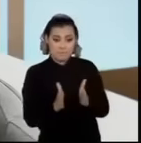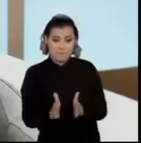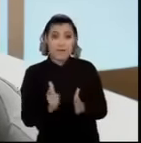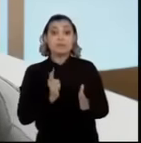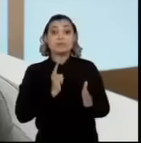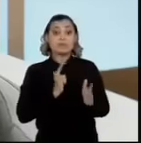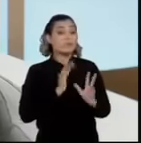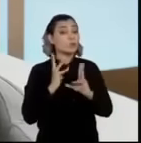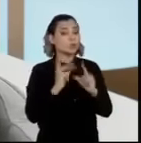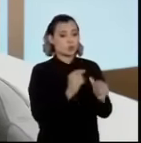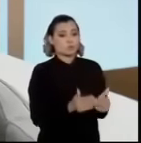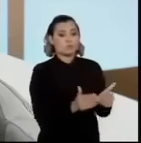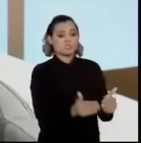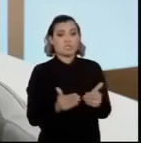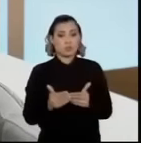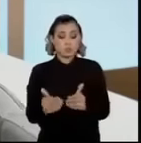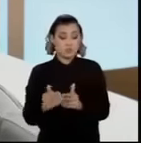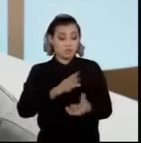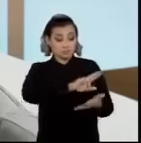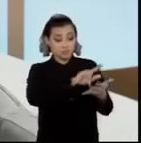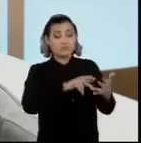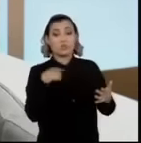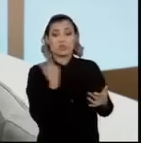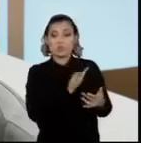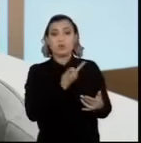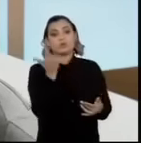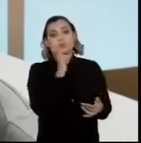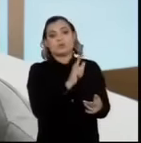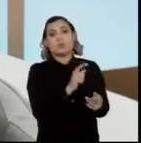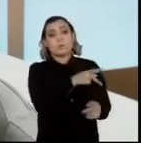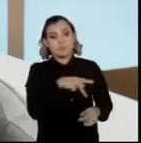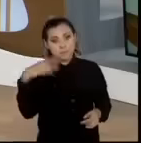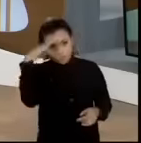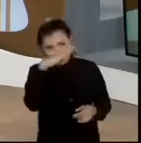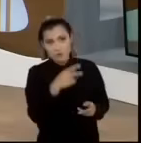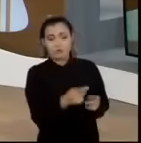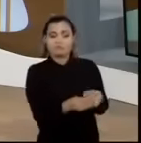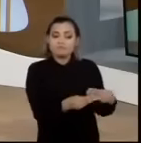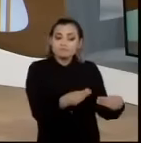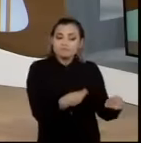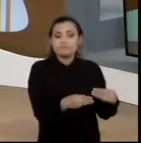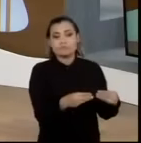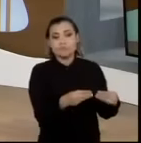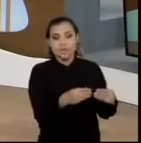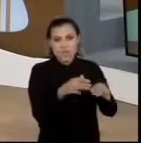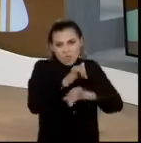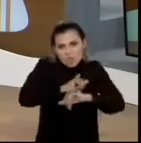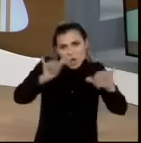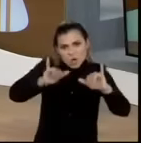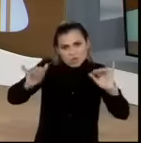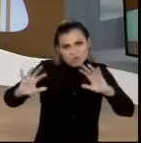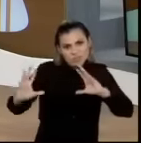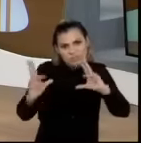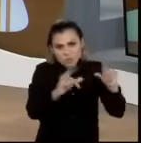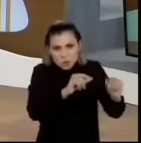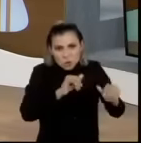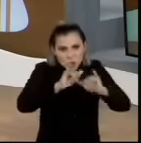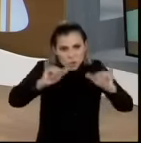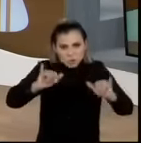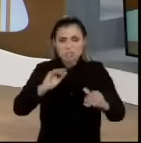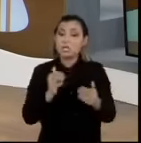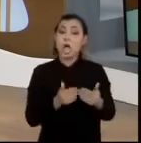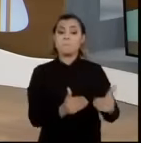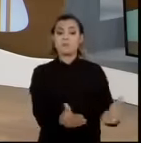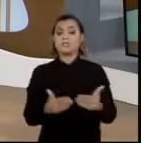todos os demais ministérios, nós fomos poupados pelo presidente Bolsonaro. E não saiu nenhuma notícia em lugar nenhum dizendo que todos os